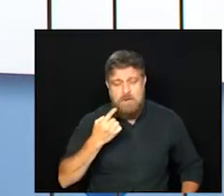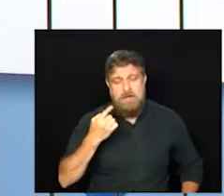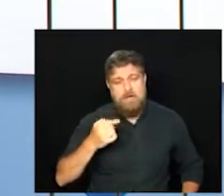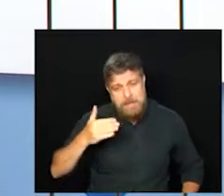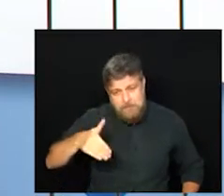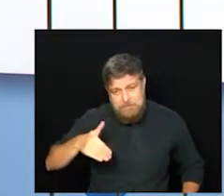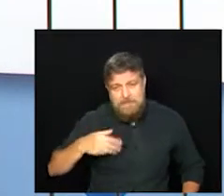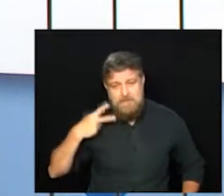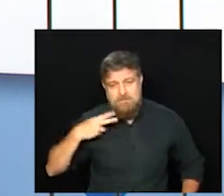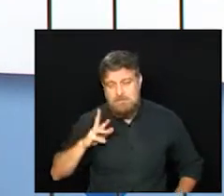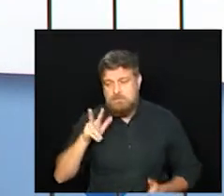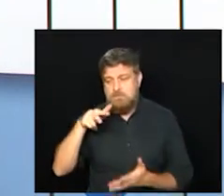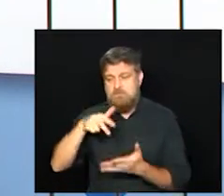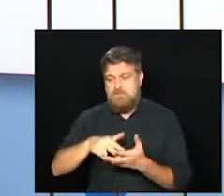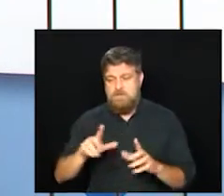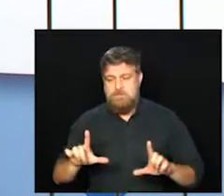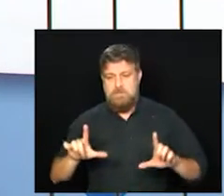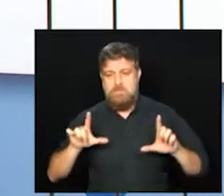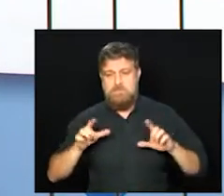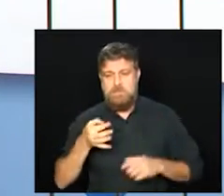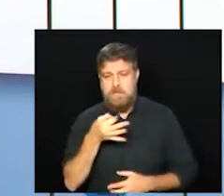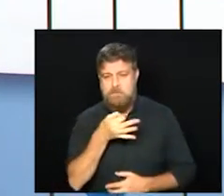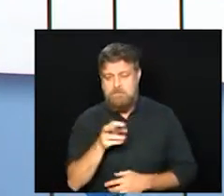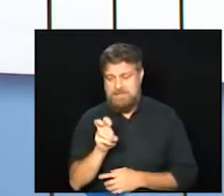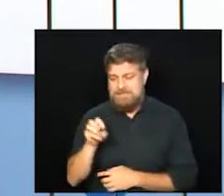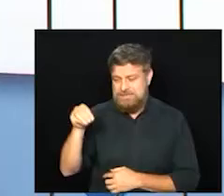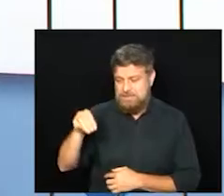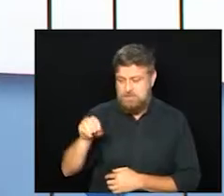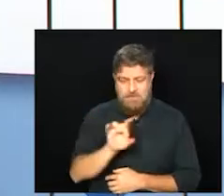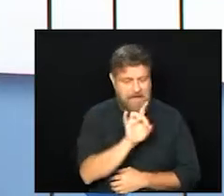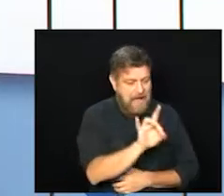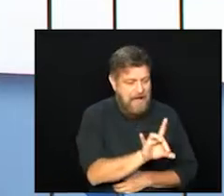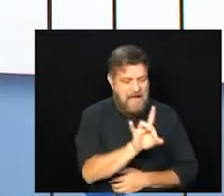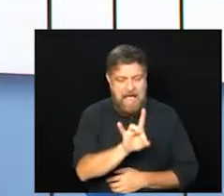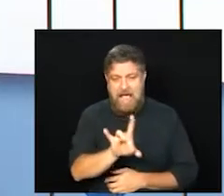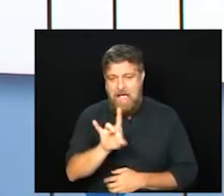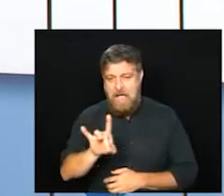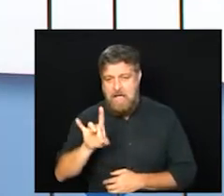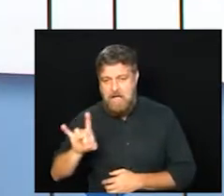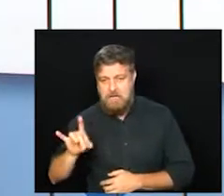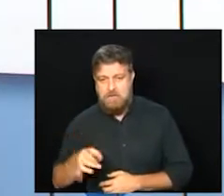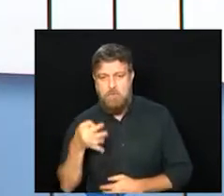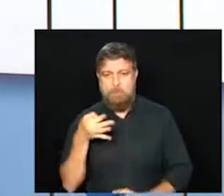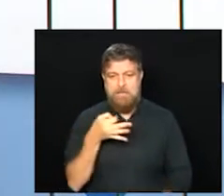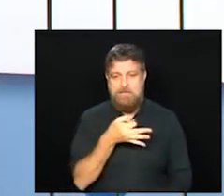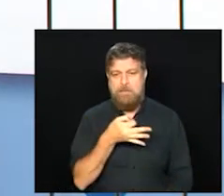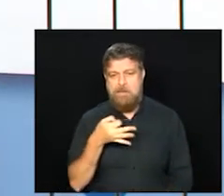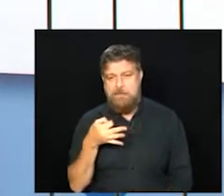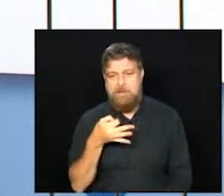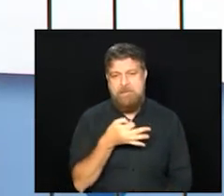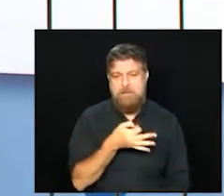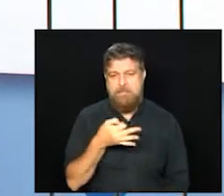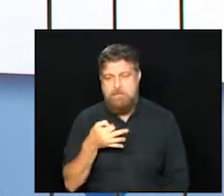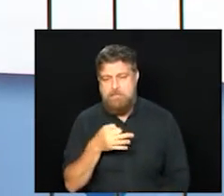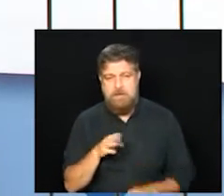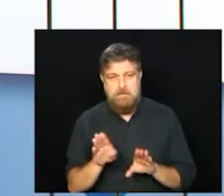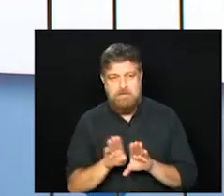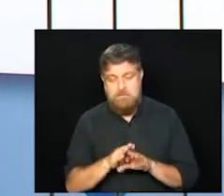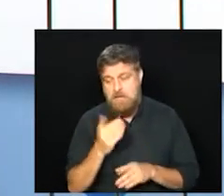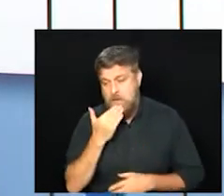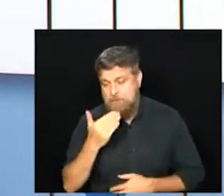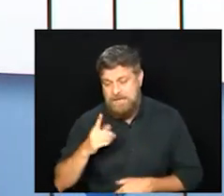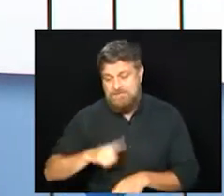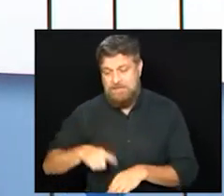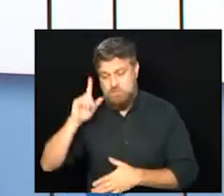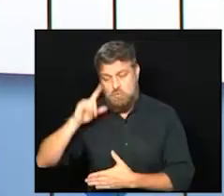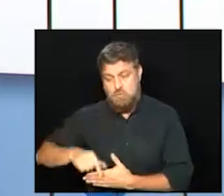vereador pode, durante 5 minutos cada inscrito, fazer o uso da tribuna, ou se for pedido tempo